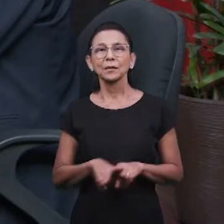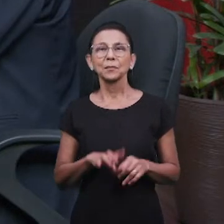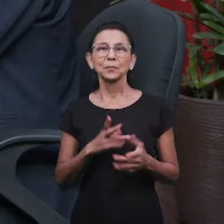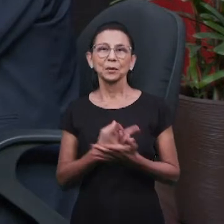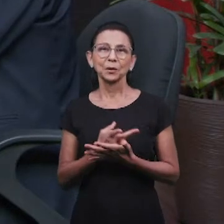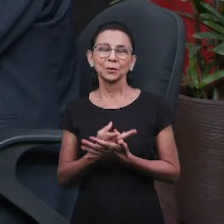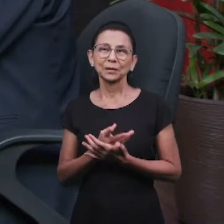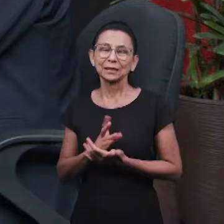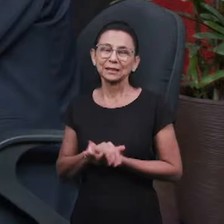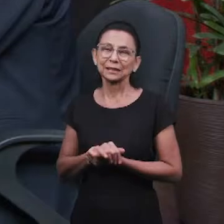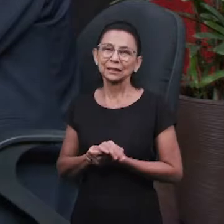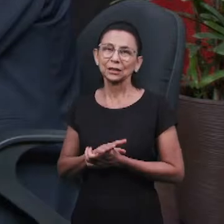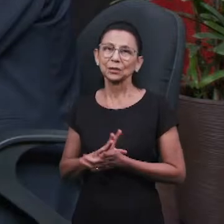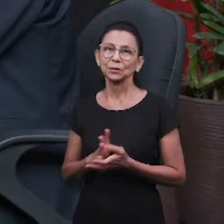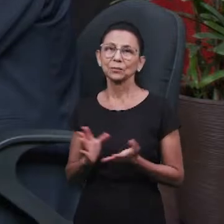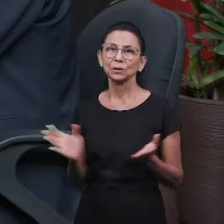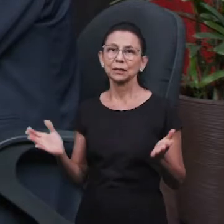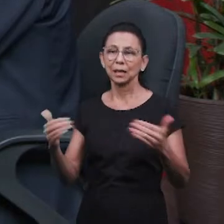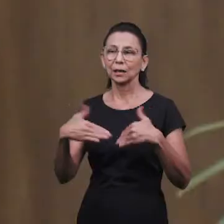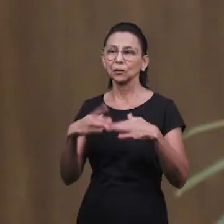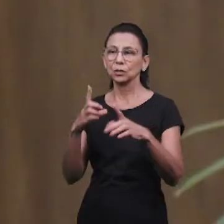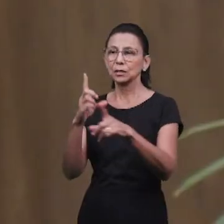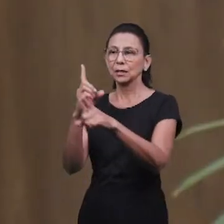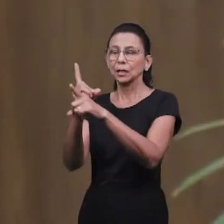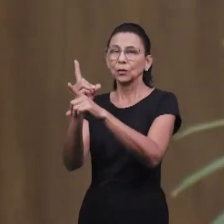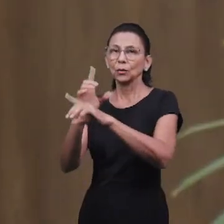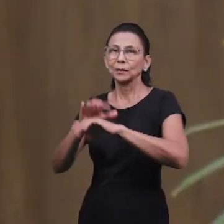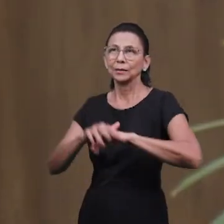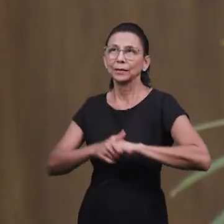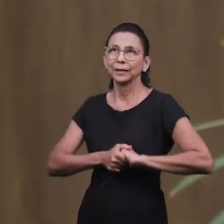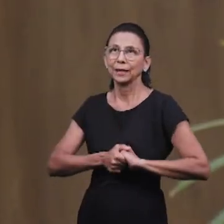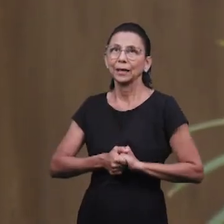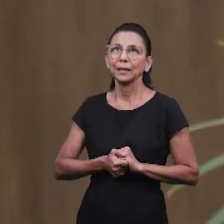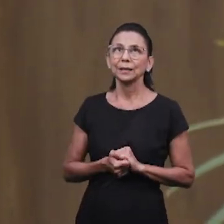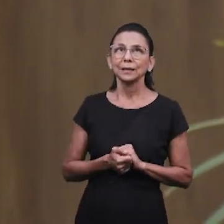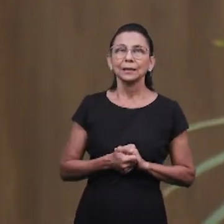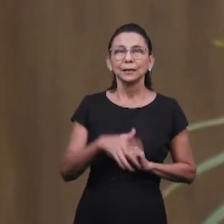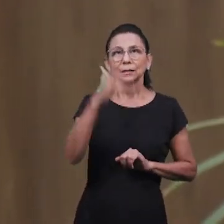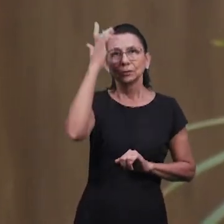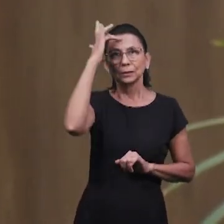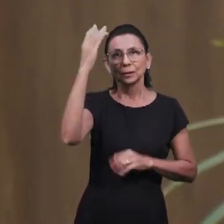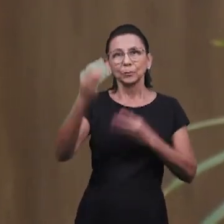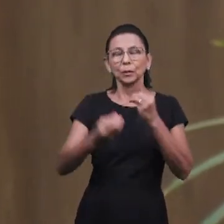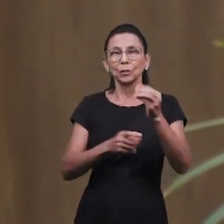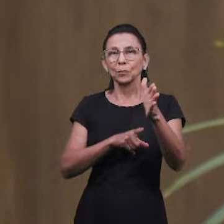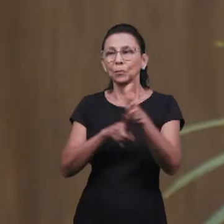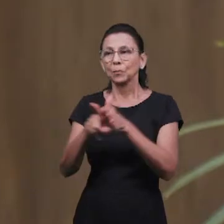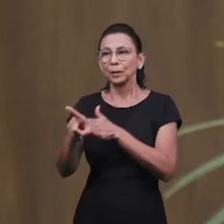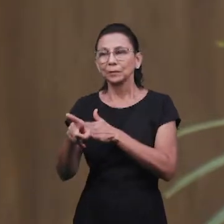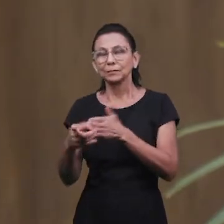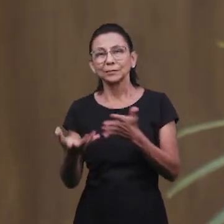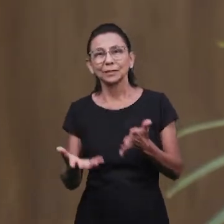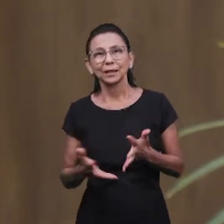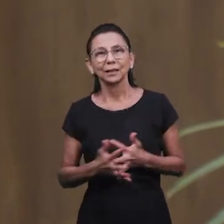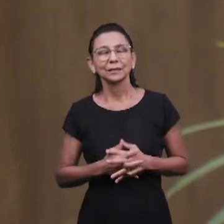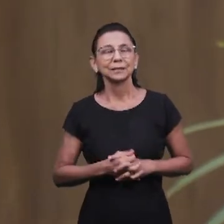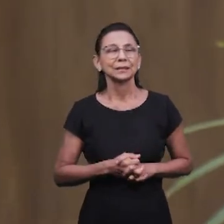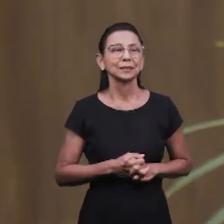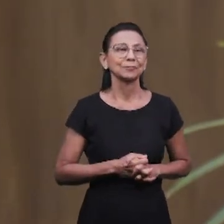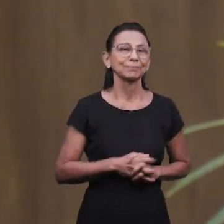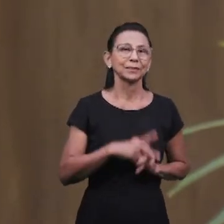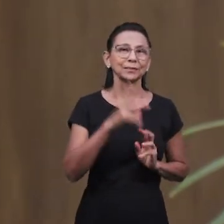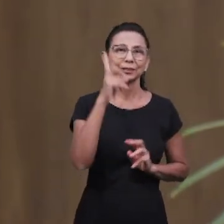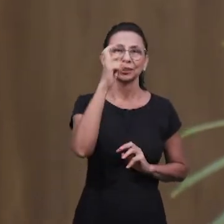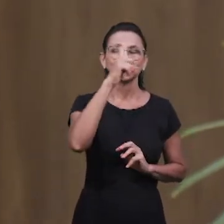fazer e criou a estratégia de fazer uma pergunta para adaptando aquele ambiente e não for desconfortável nem para a criança e nem